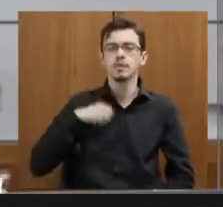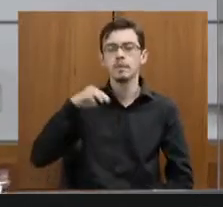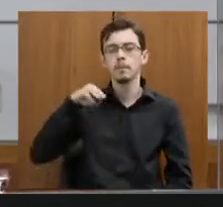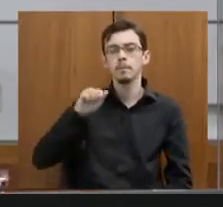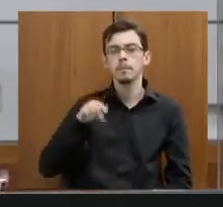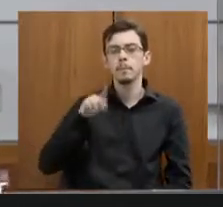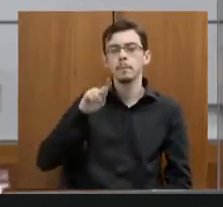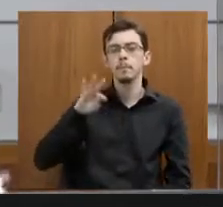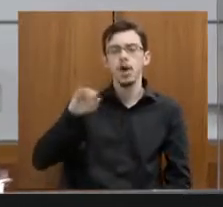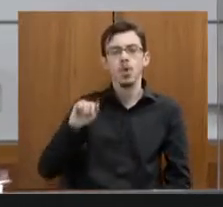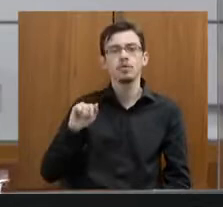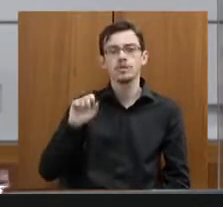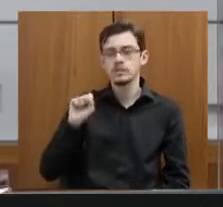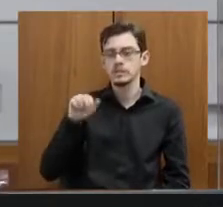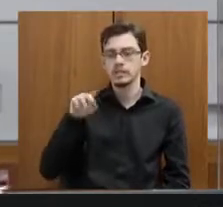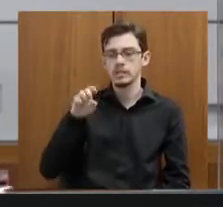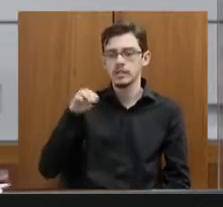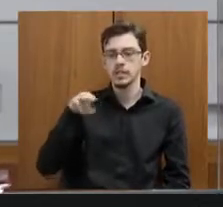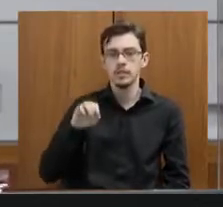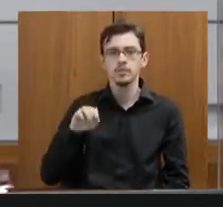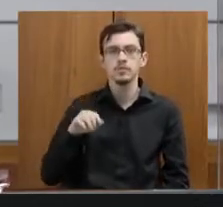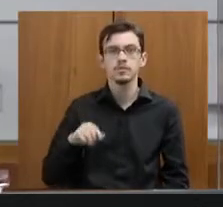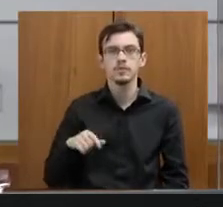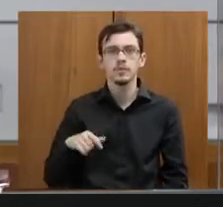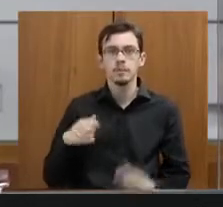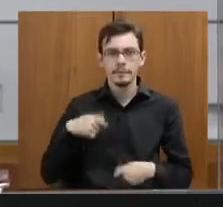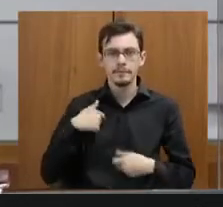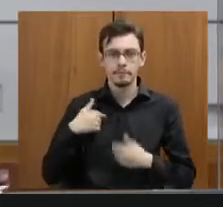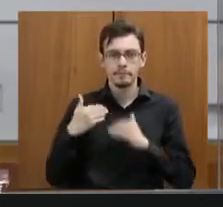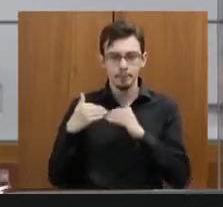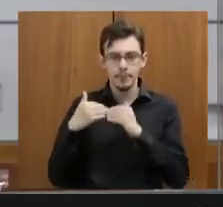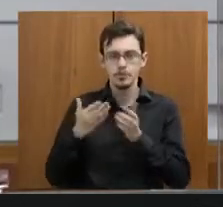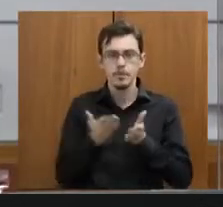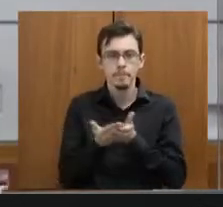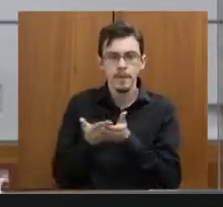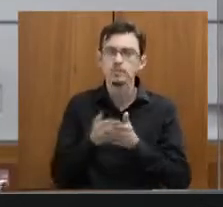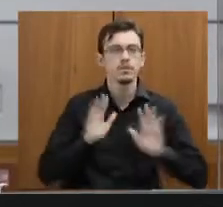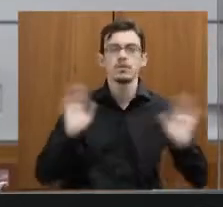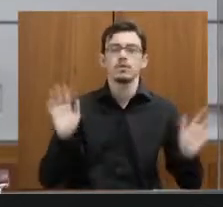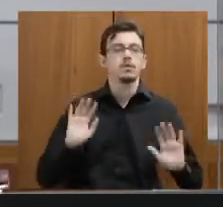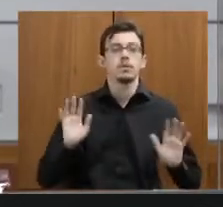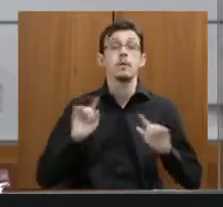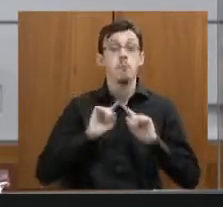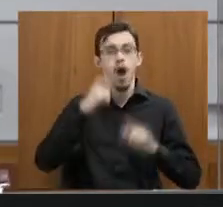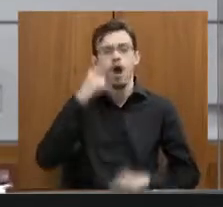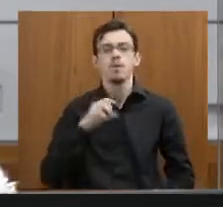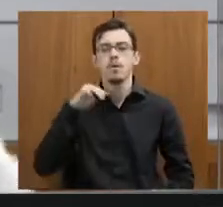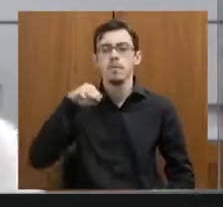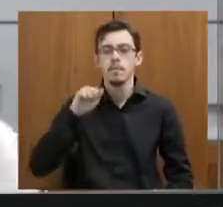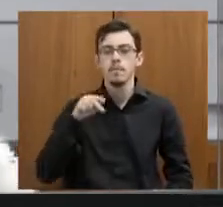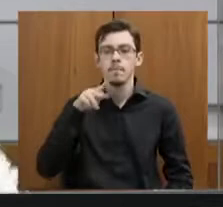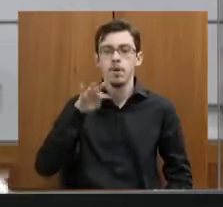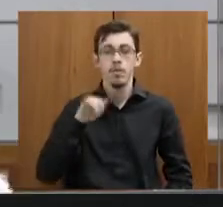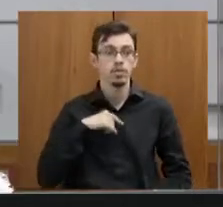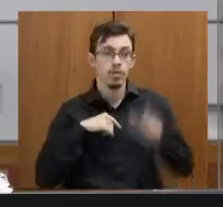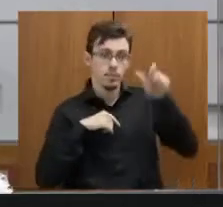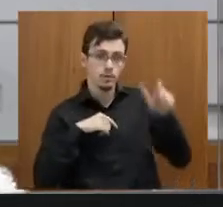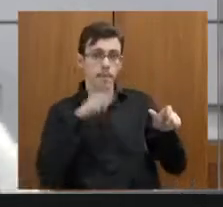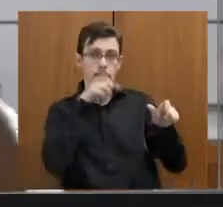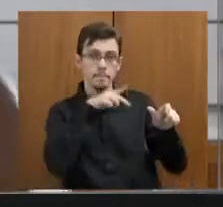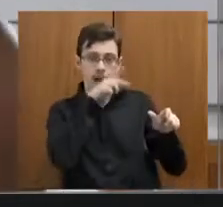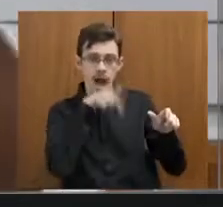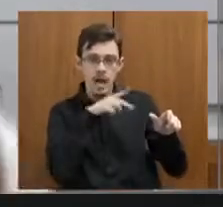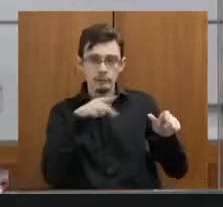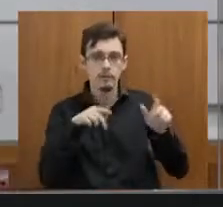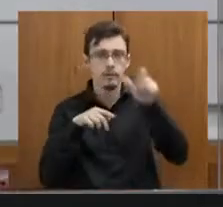chamo eu sou uma coisa também tem que tomar bença não tem que tomar dentro de mim não mas eu sou uma tá defendendo o padre é Padre pastor é para